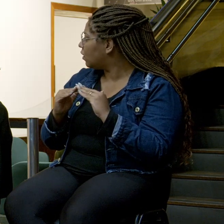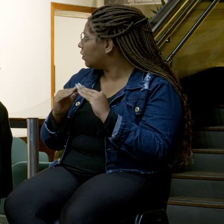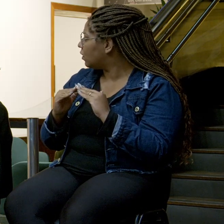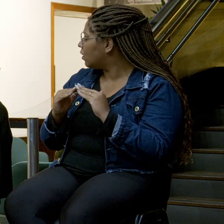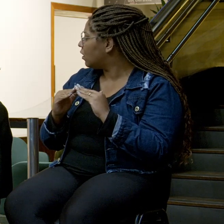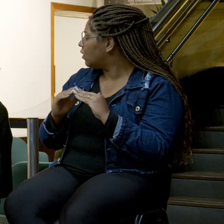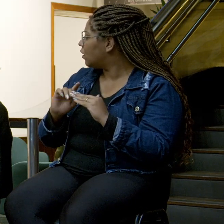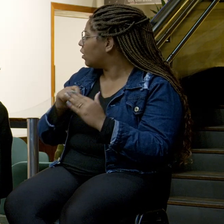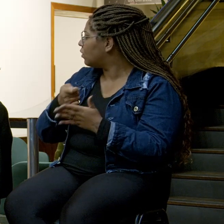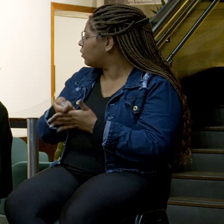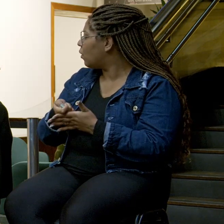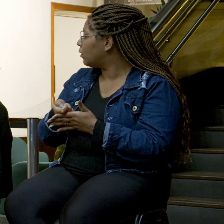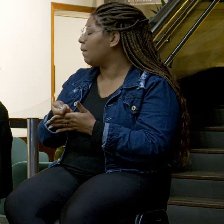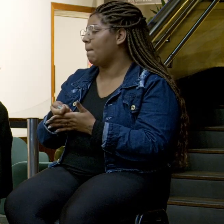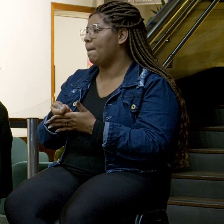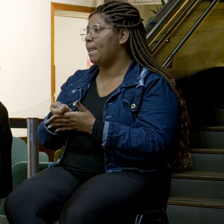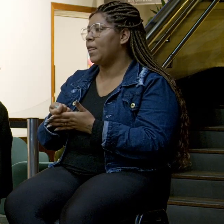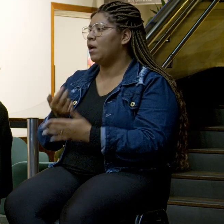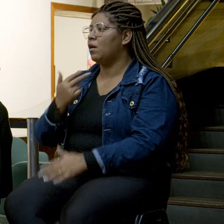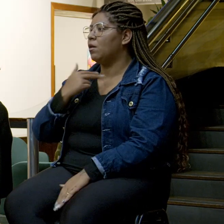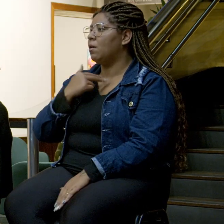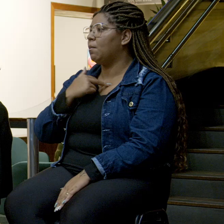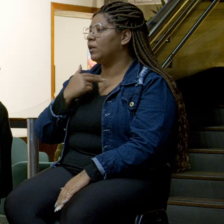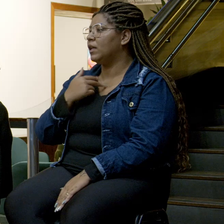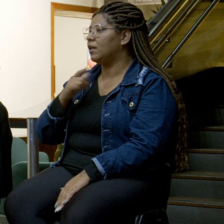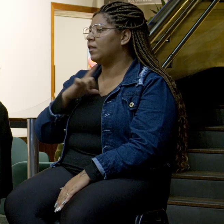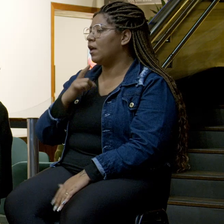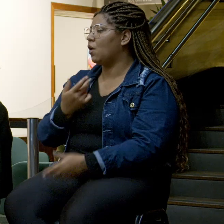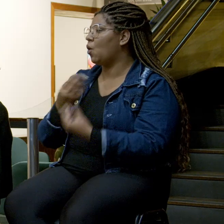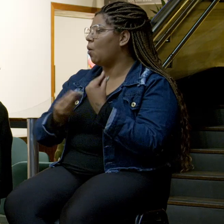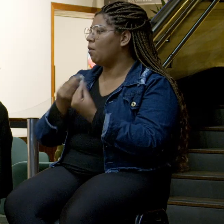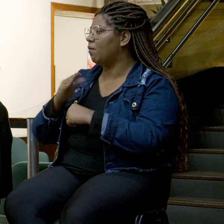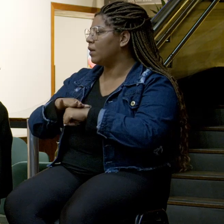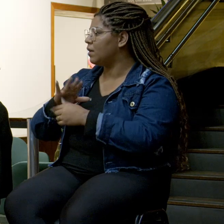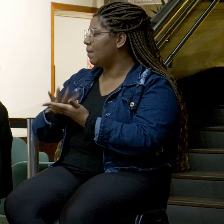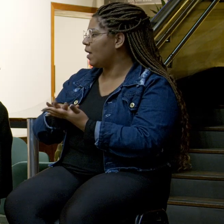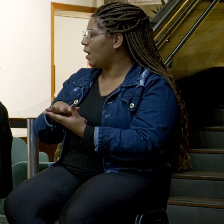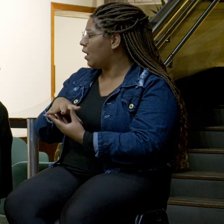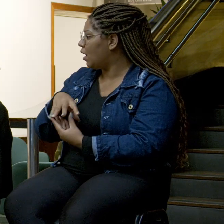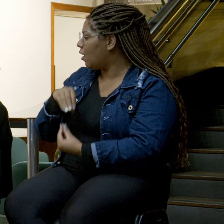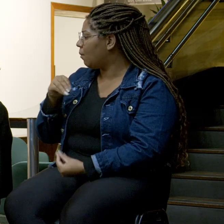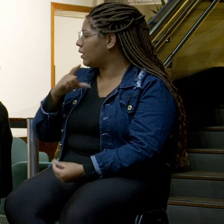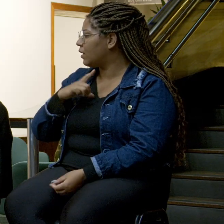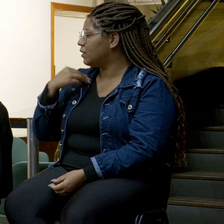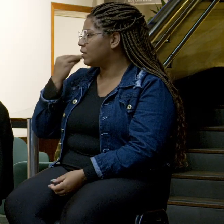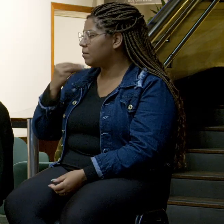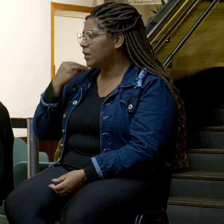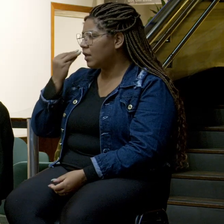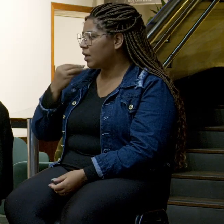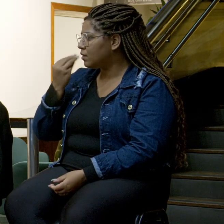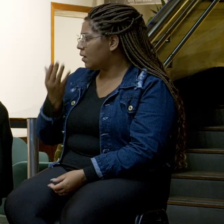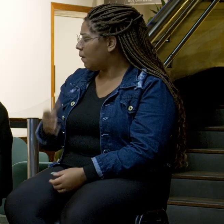casa. Ou ainda, não poderia ter feito metade de minha obra como se não tivesse passado pela experiência da mulher, de